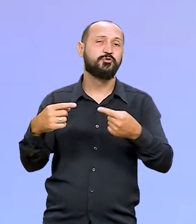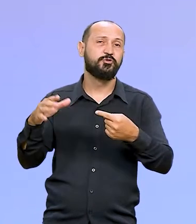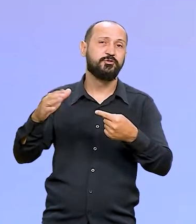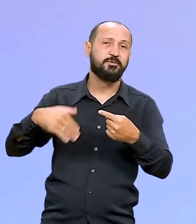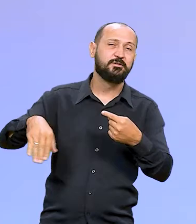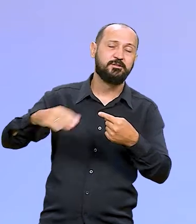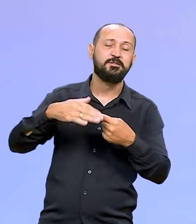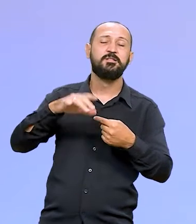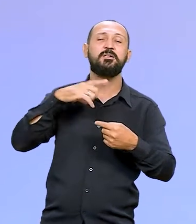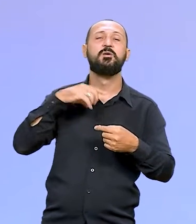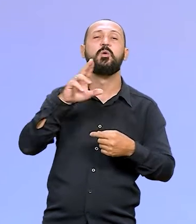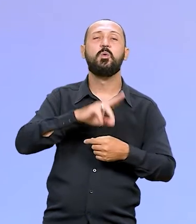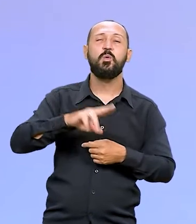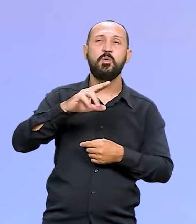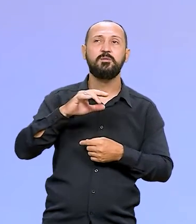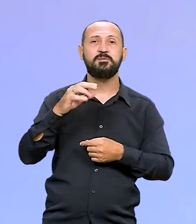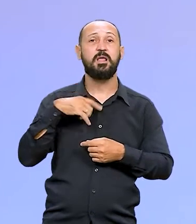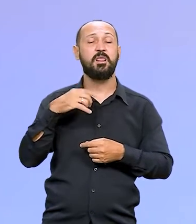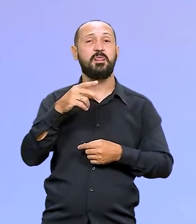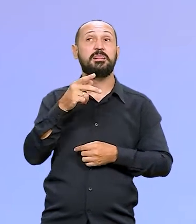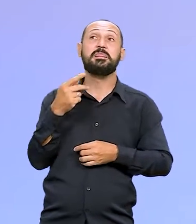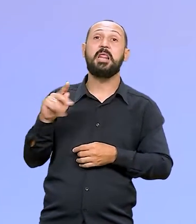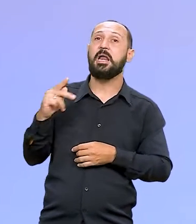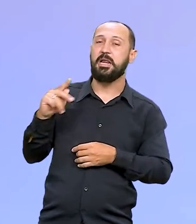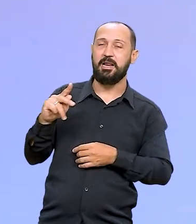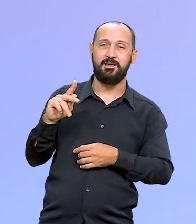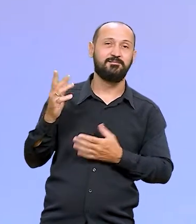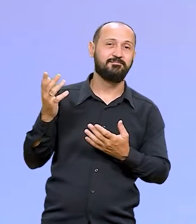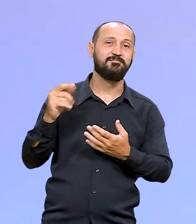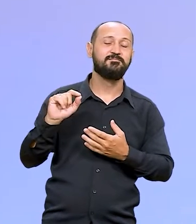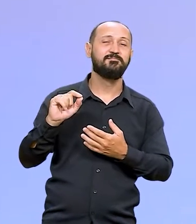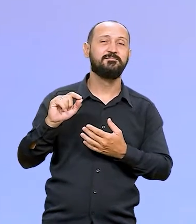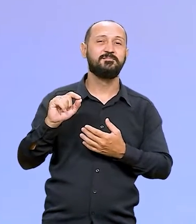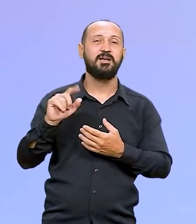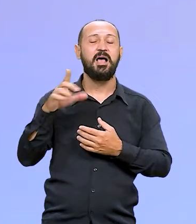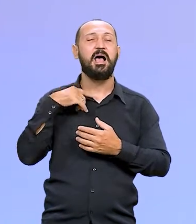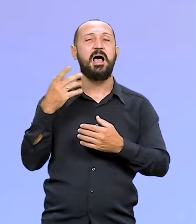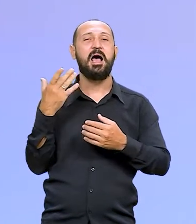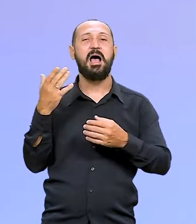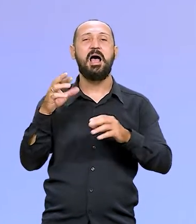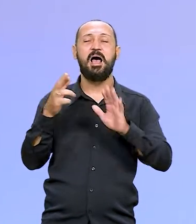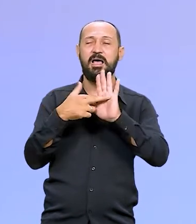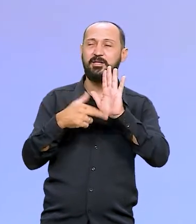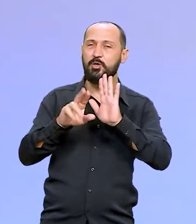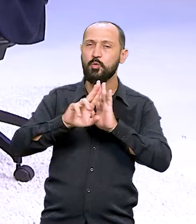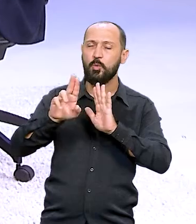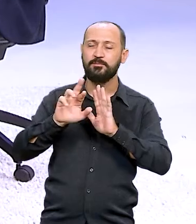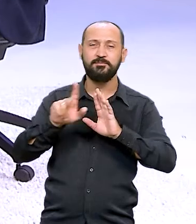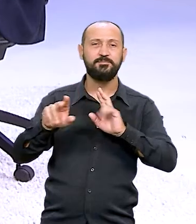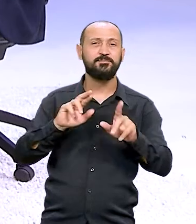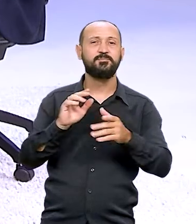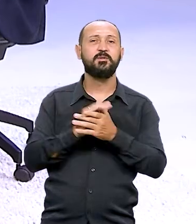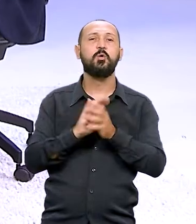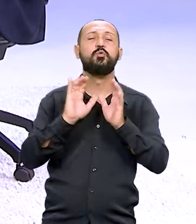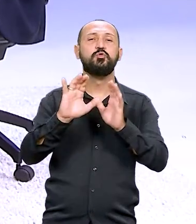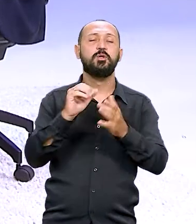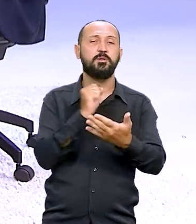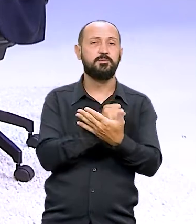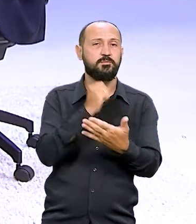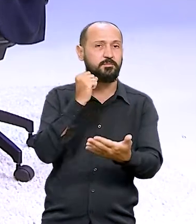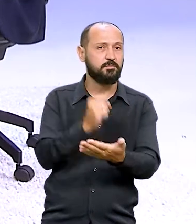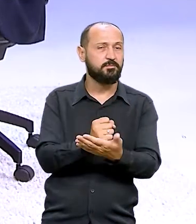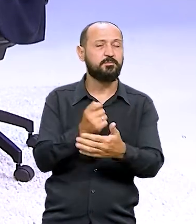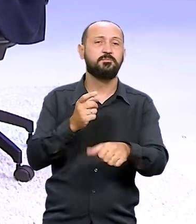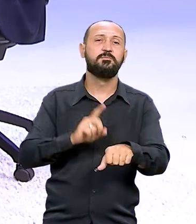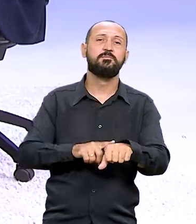e também tem a propriedade resolúvel, a propriedade fiduciária, aí a doutrina elenca em vários nomes. Entendi. É uma modalidade de